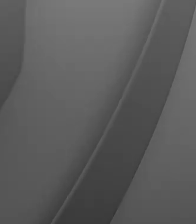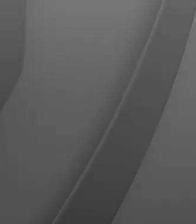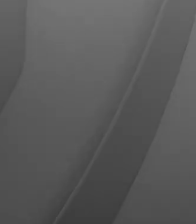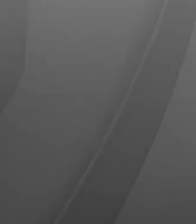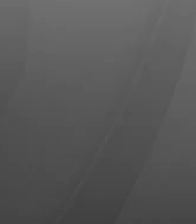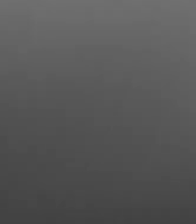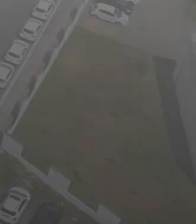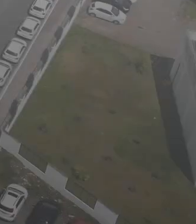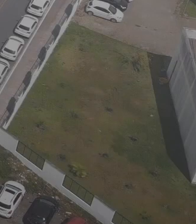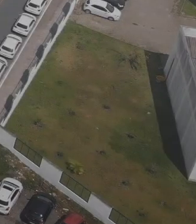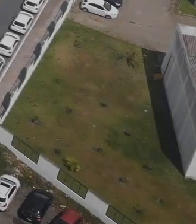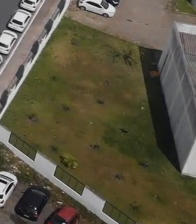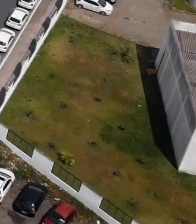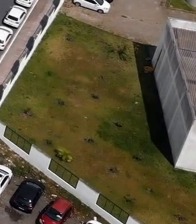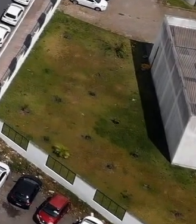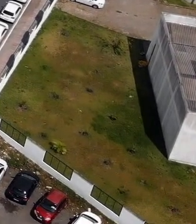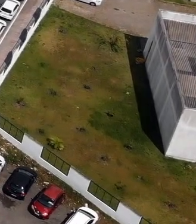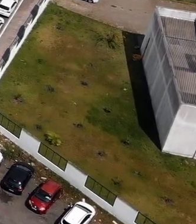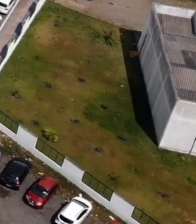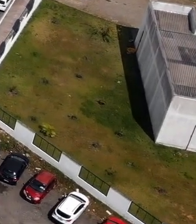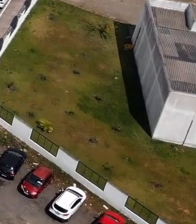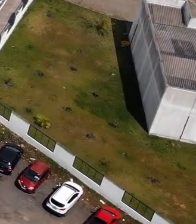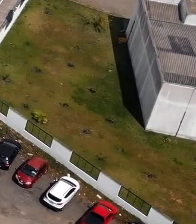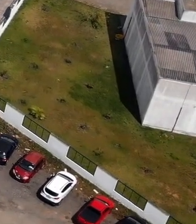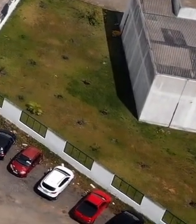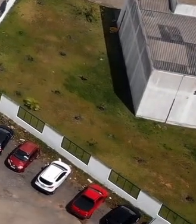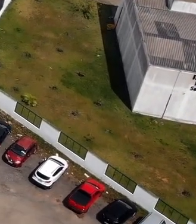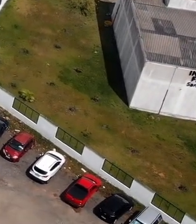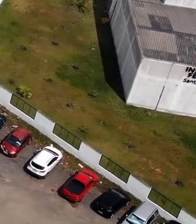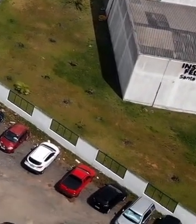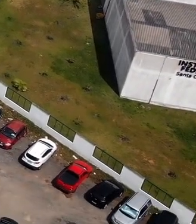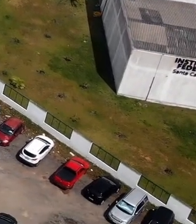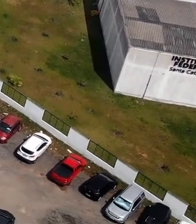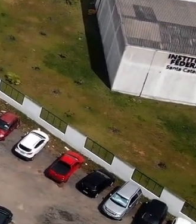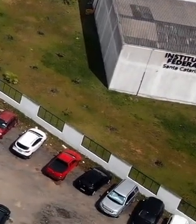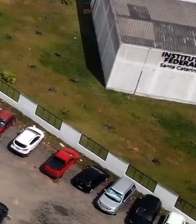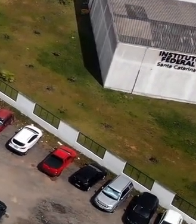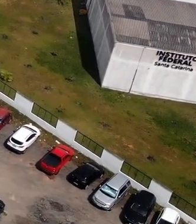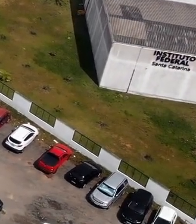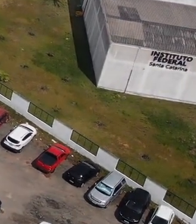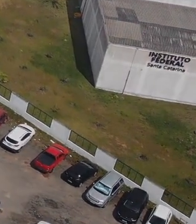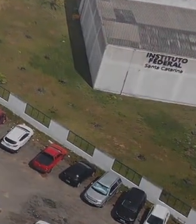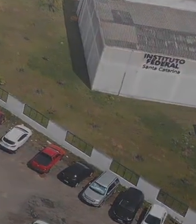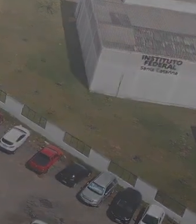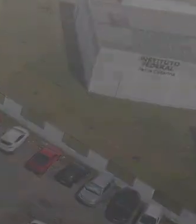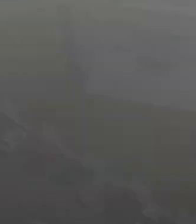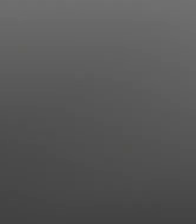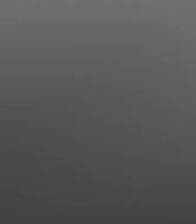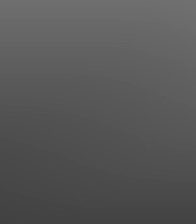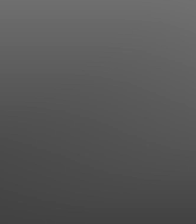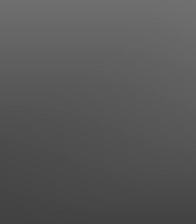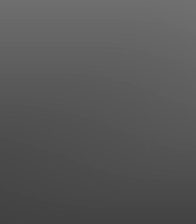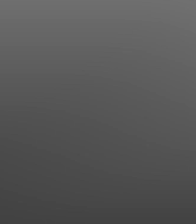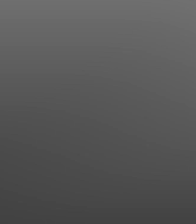Twitter. Acompanhe todo o conteúdo do Poder Legislativo nas redes sociais.